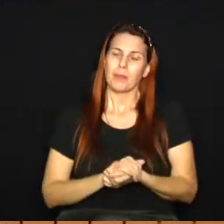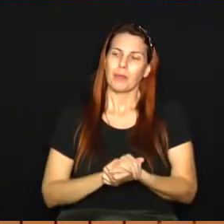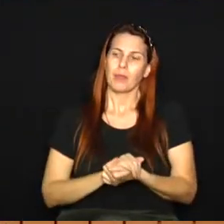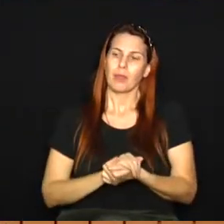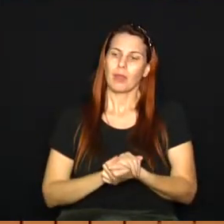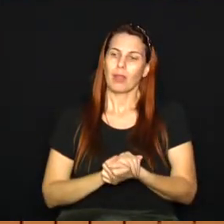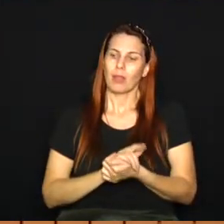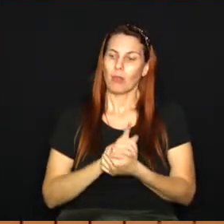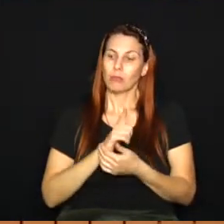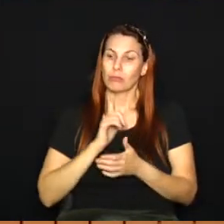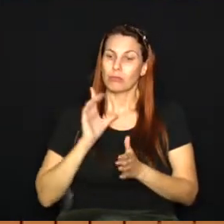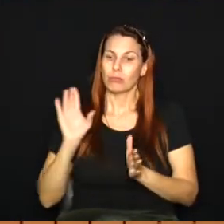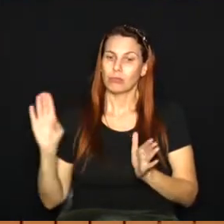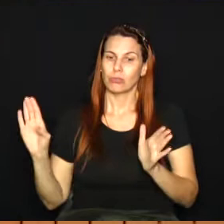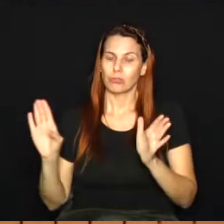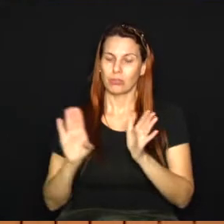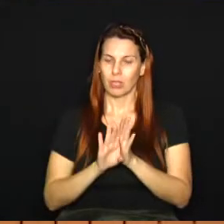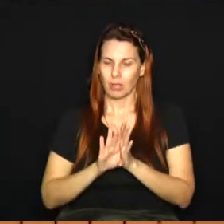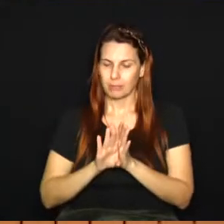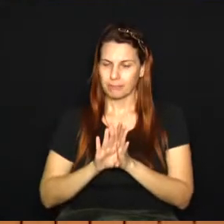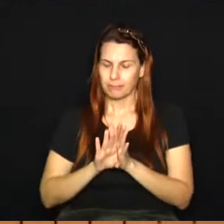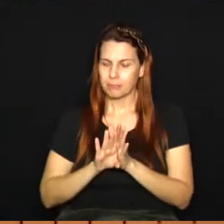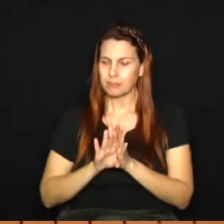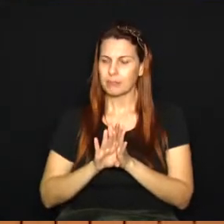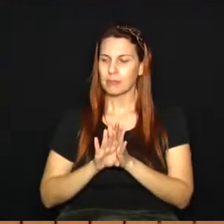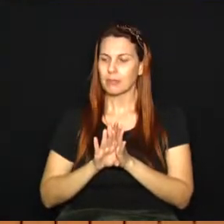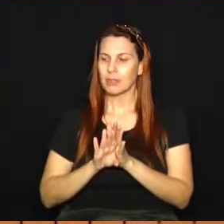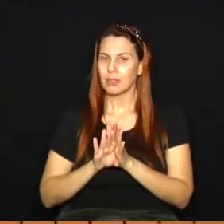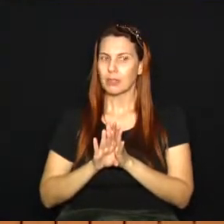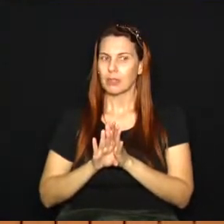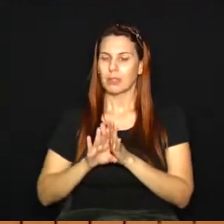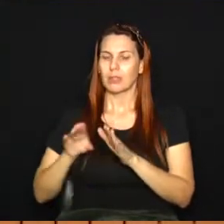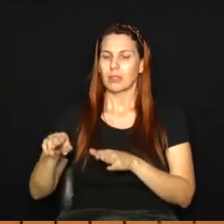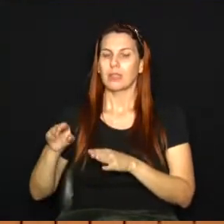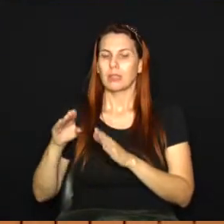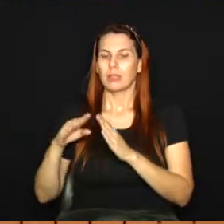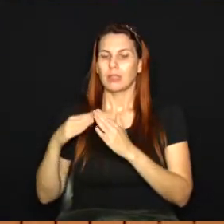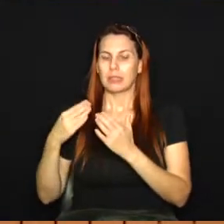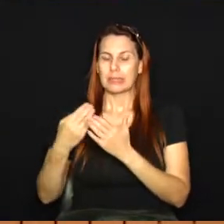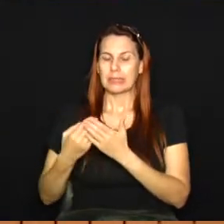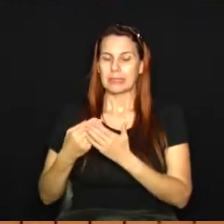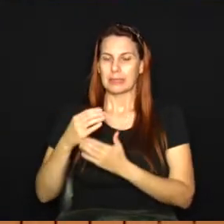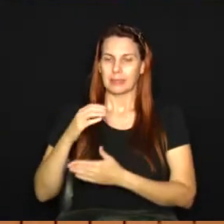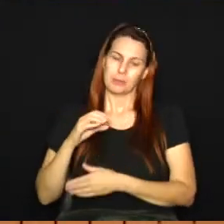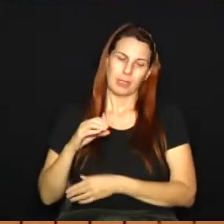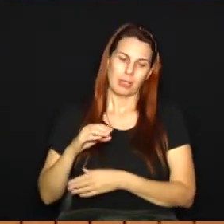aterrisei no seminário do São Quirino, na teologia, onde ainda é hoje, graças a Deus.